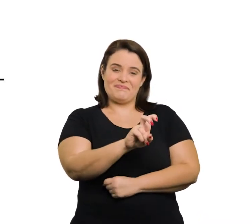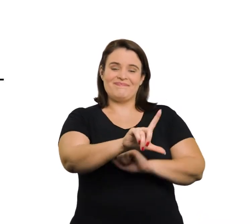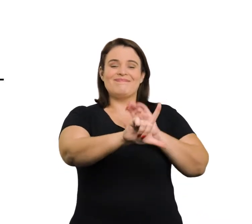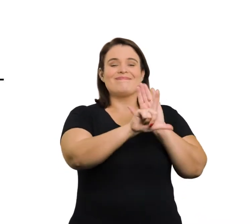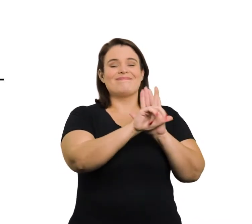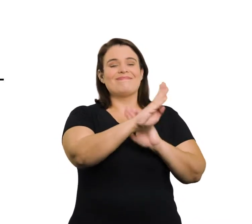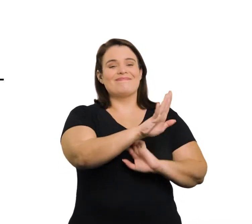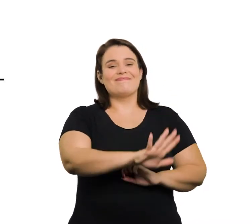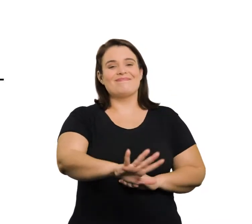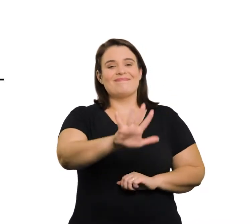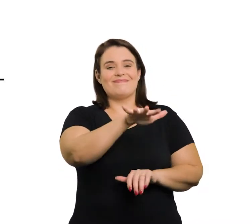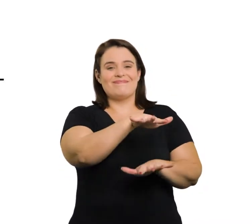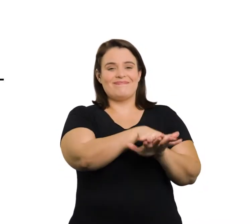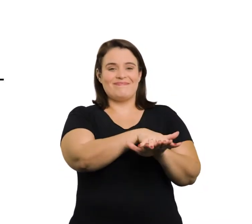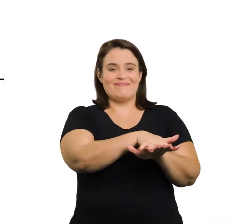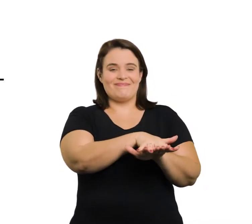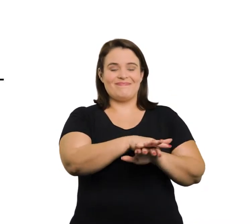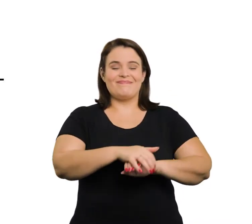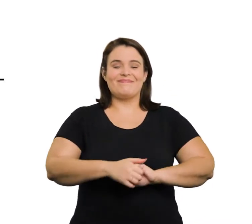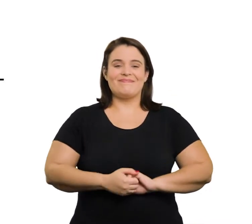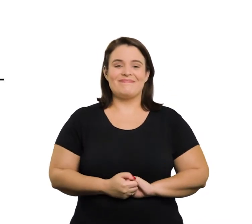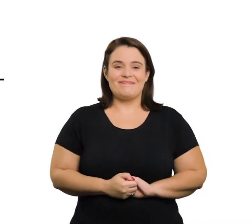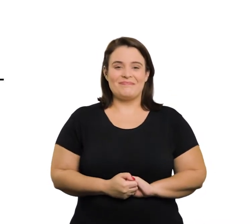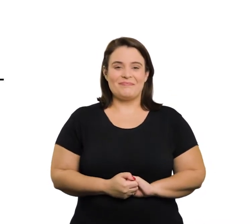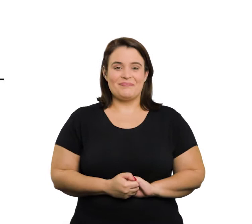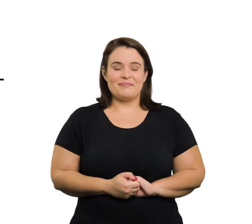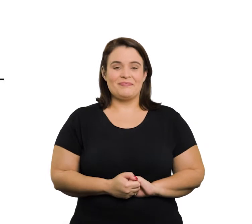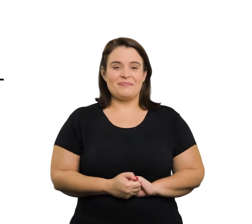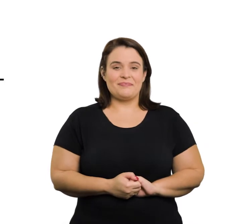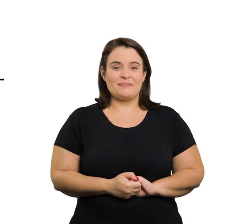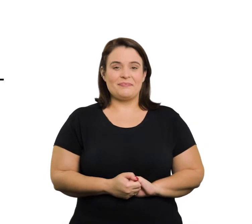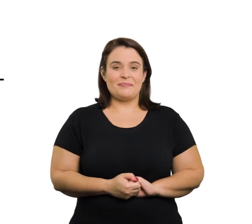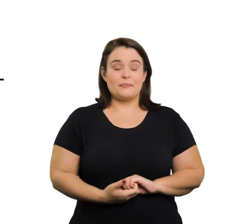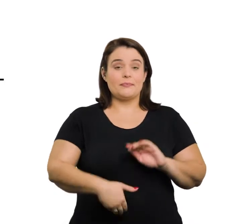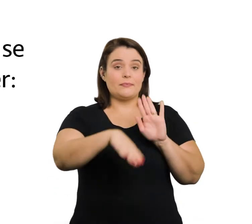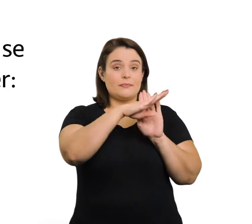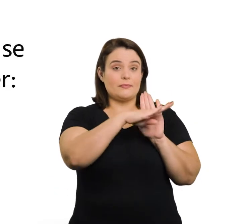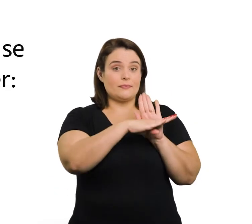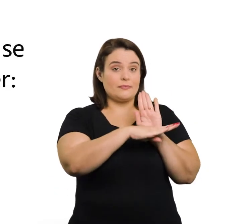13.146 de 2015, Lei Brasileira de Inclusão, LBI.